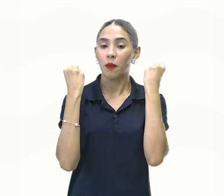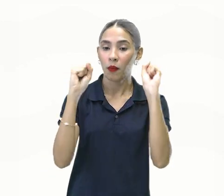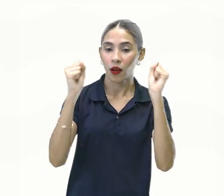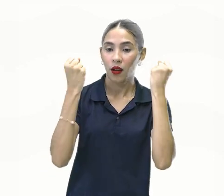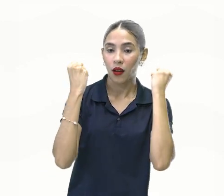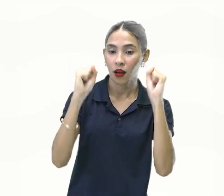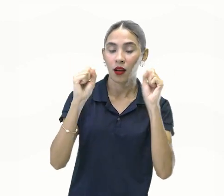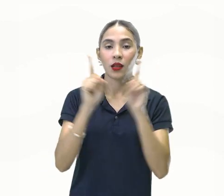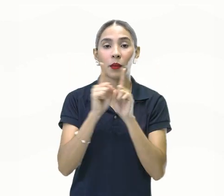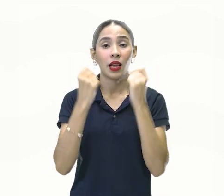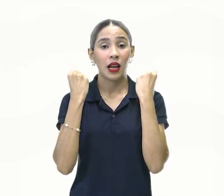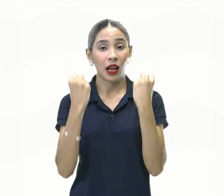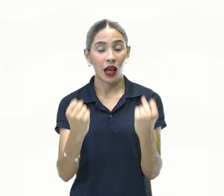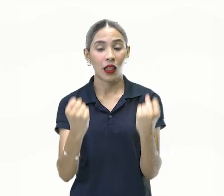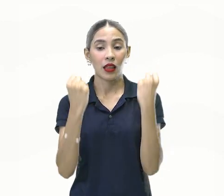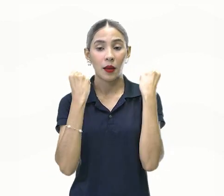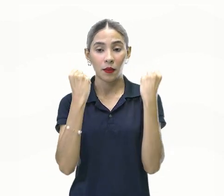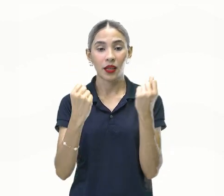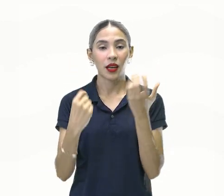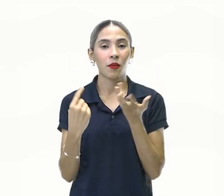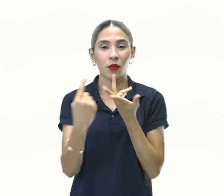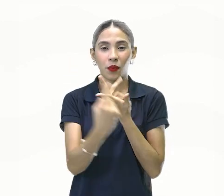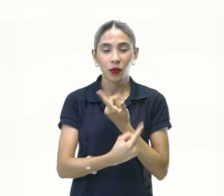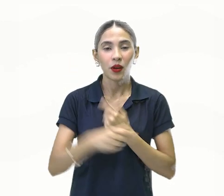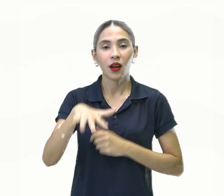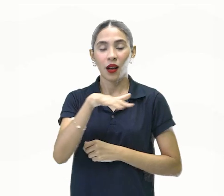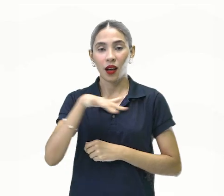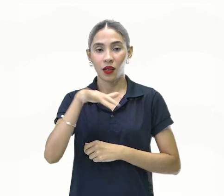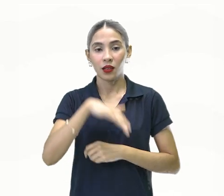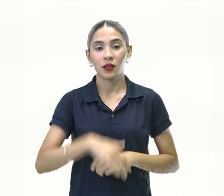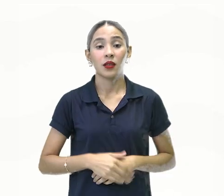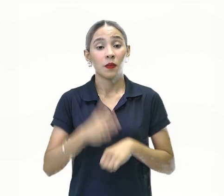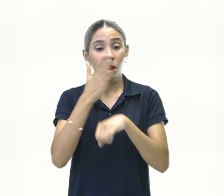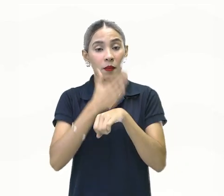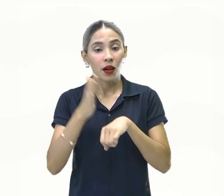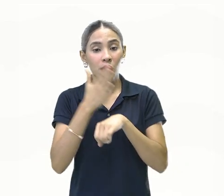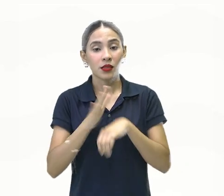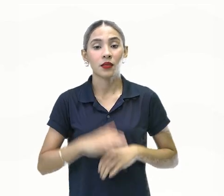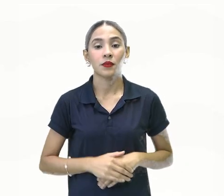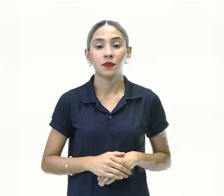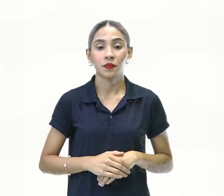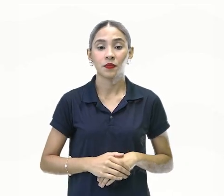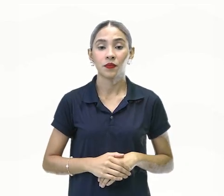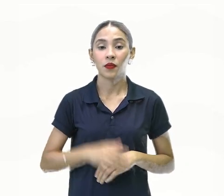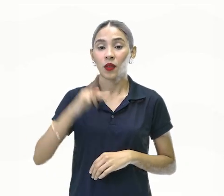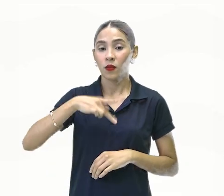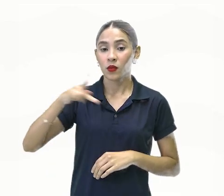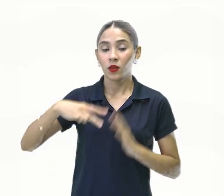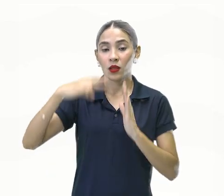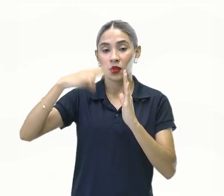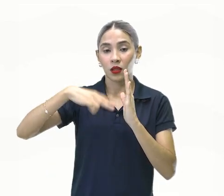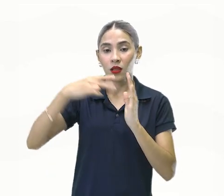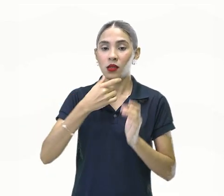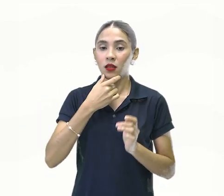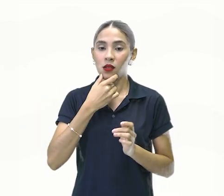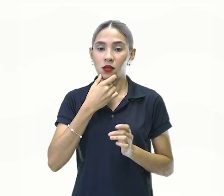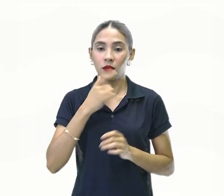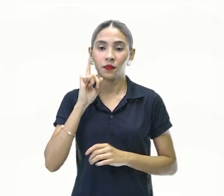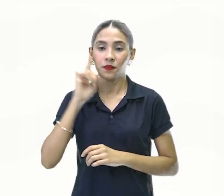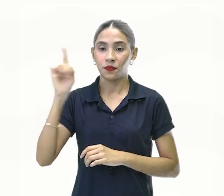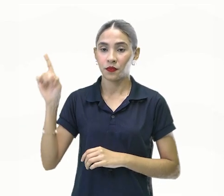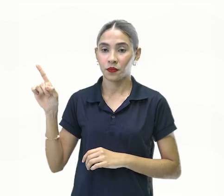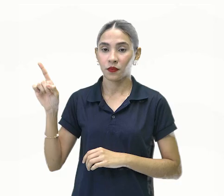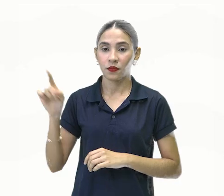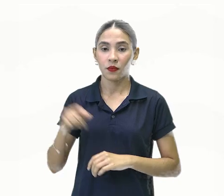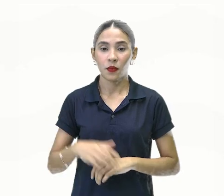físicos, a questão da academia, enfim, todo esse universo, tá? Aí continua. False information about